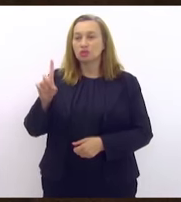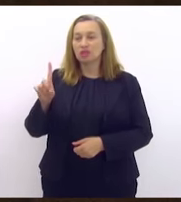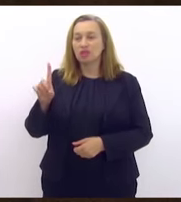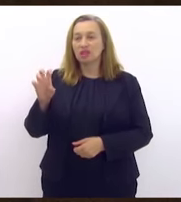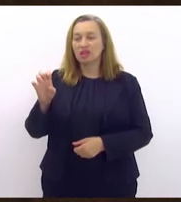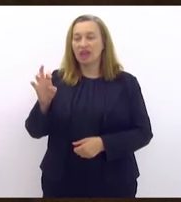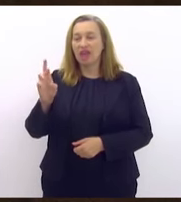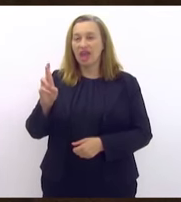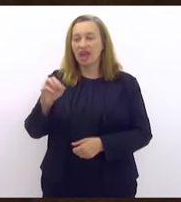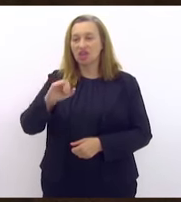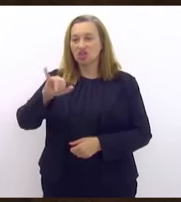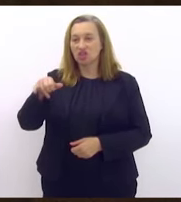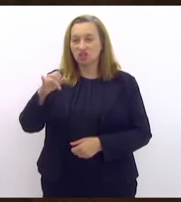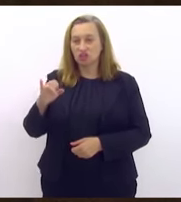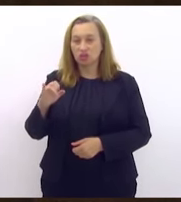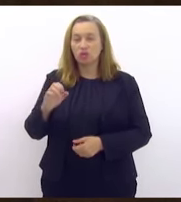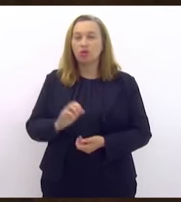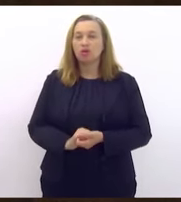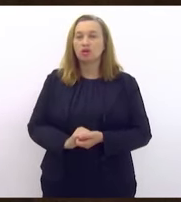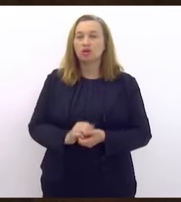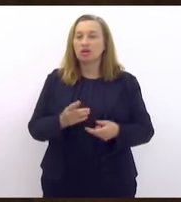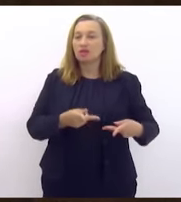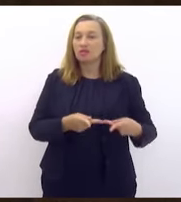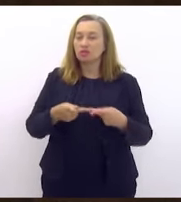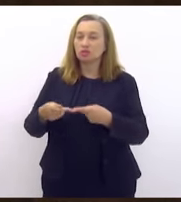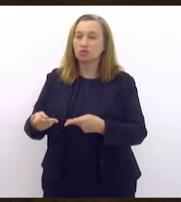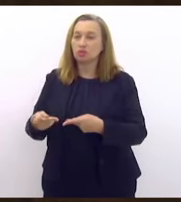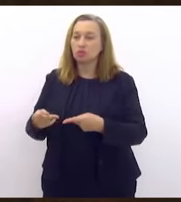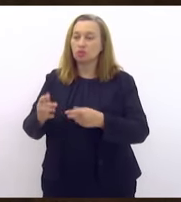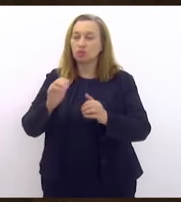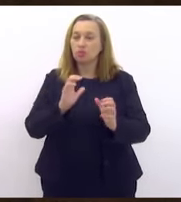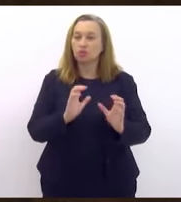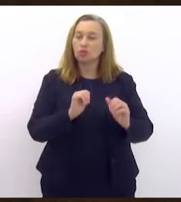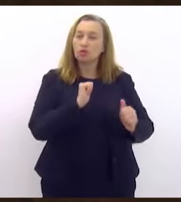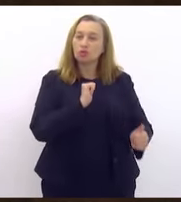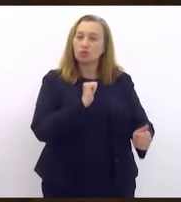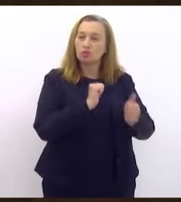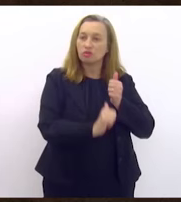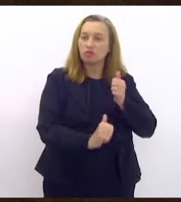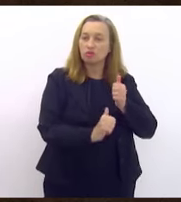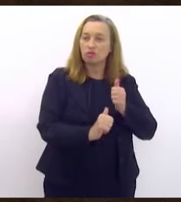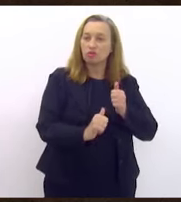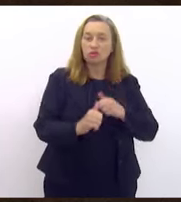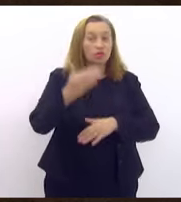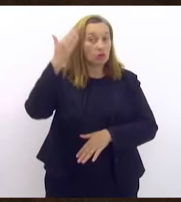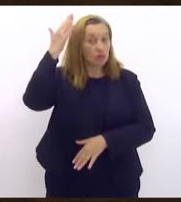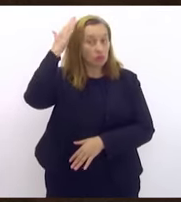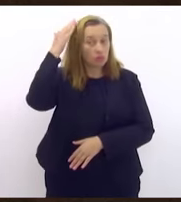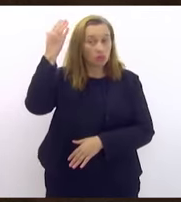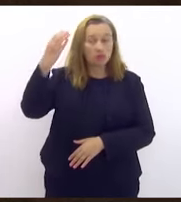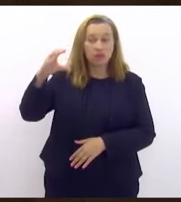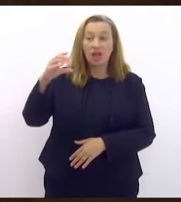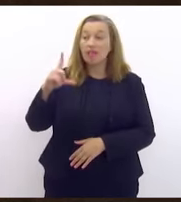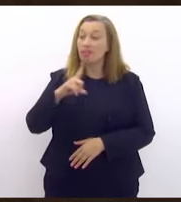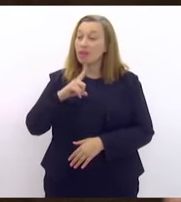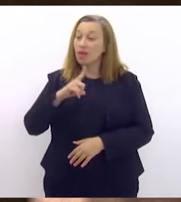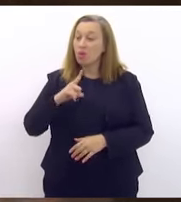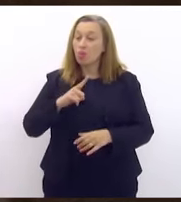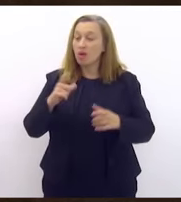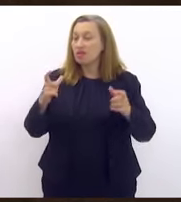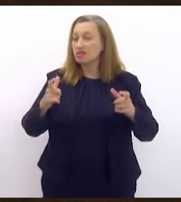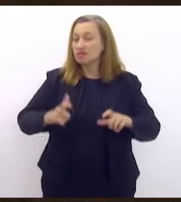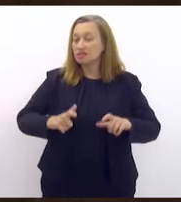estádio do Curitiba, onde tem uma sala especial